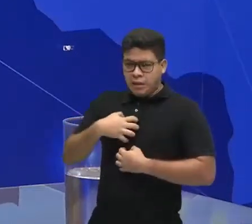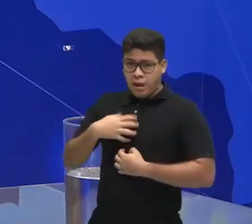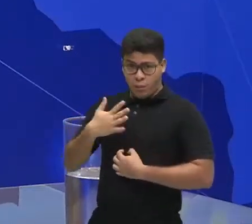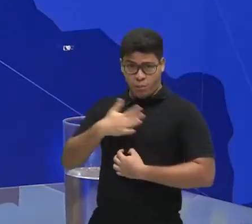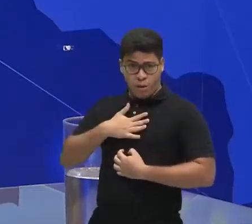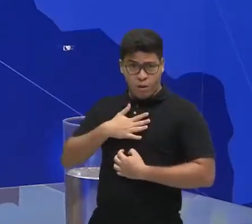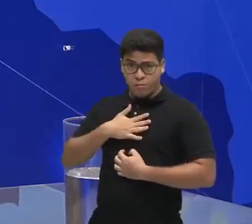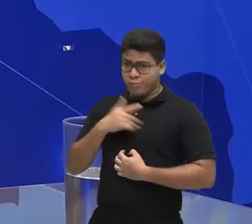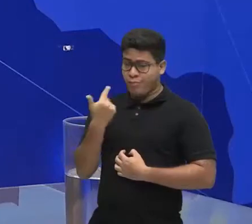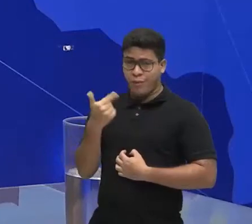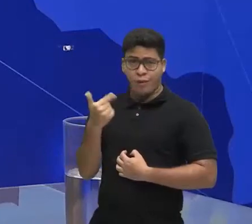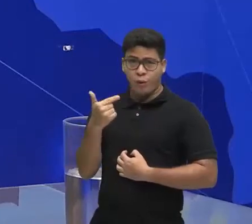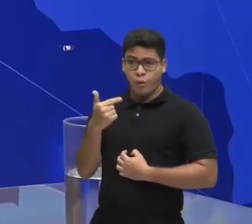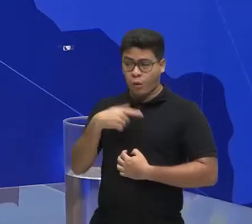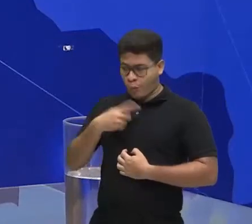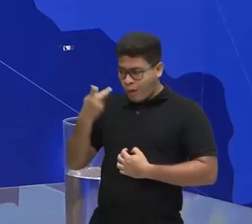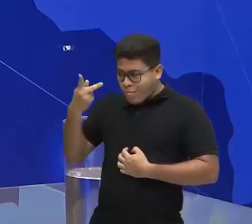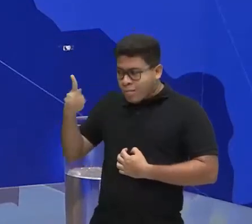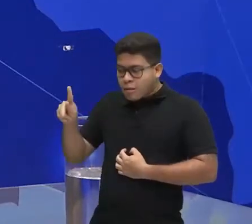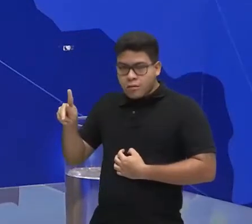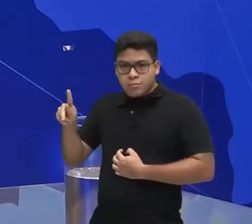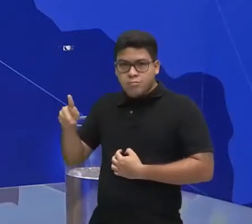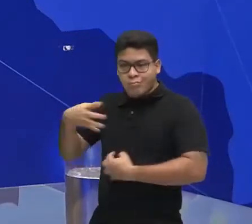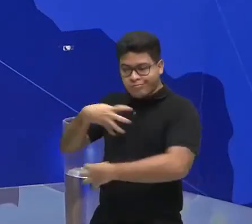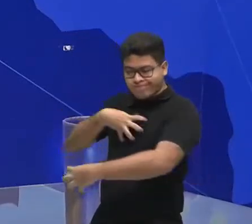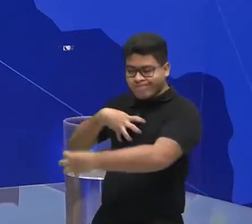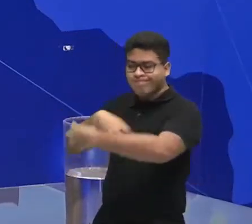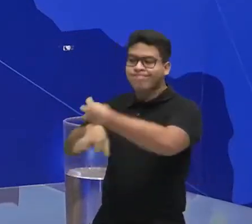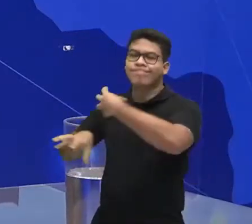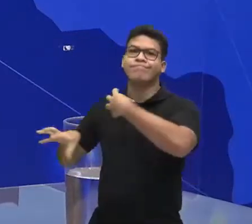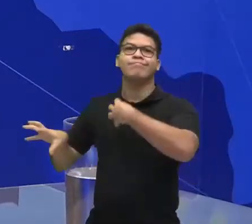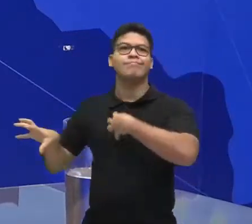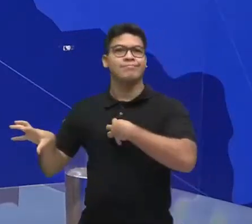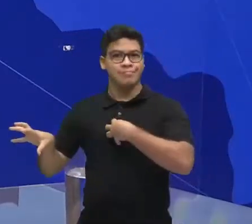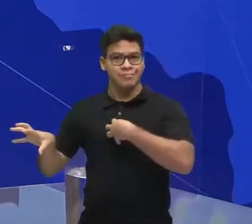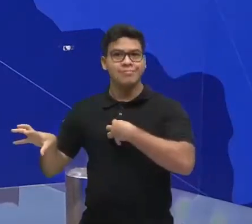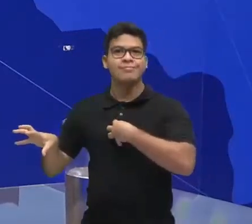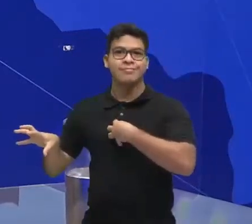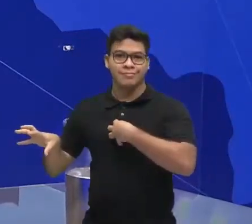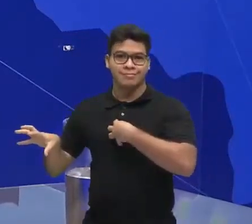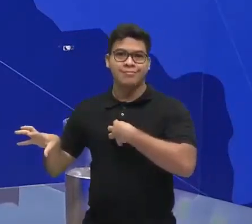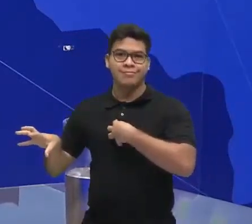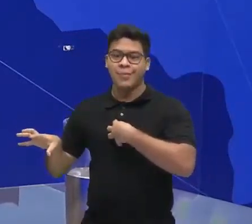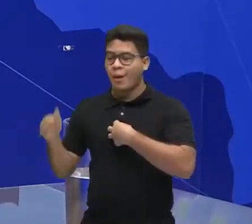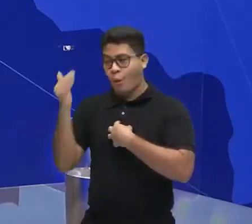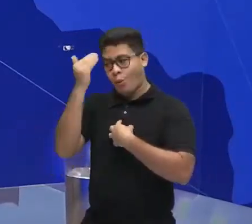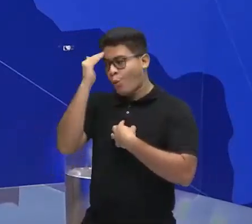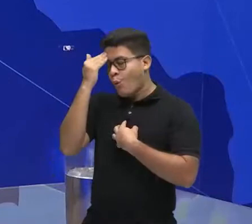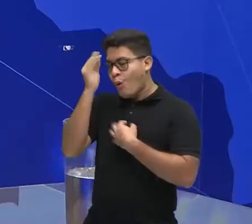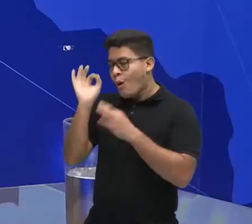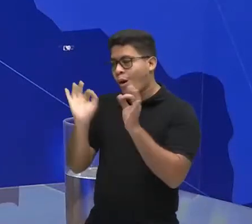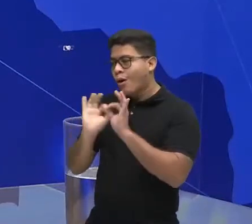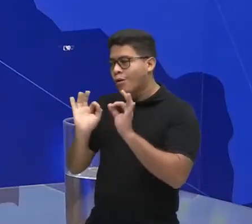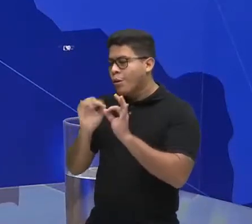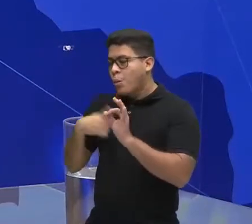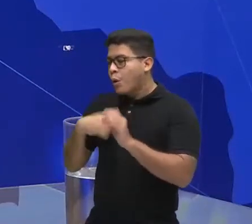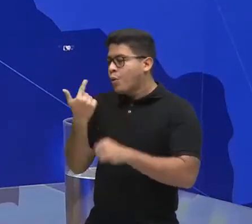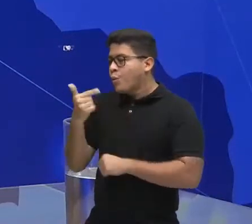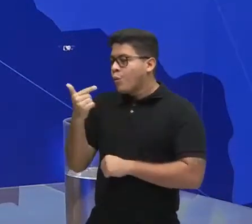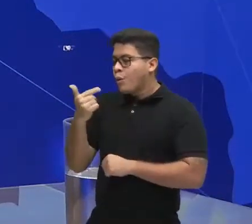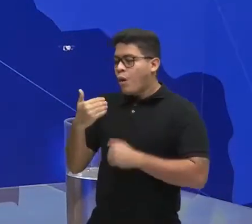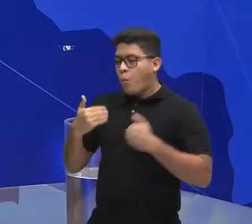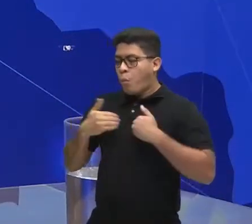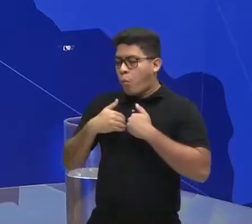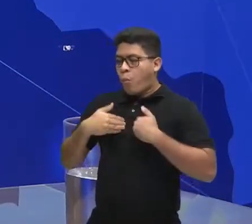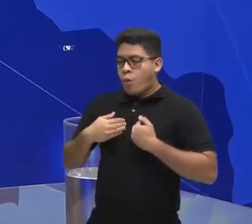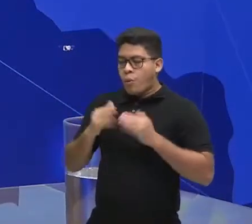eu não tenho esse poder. Eu posso no máximo dizer, olha, eu não entendo de que forma você está sofrendo porque eu não tenho um animal de estimação, mas eu